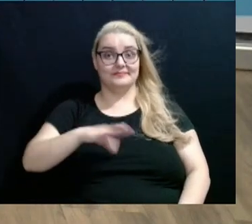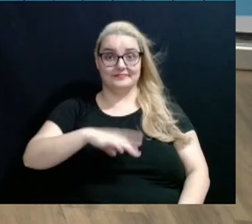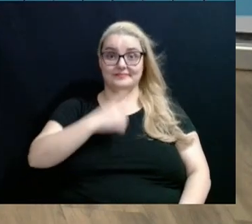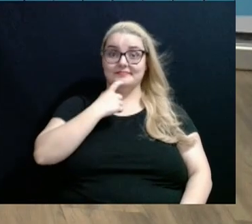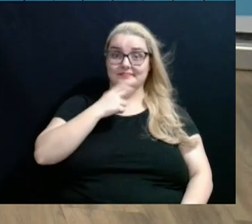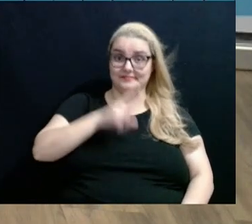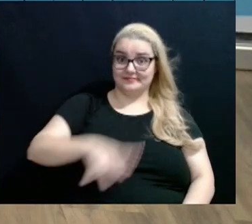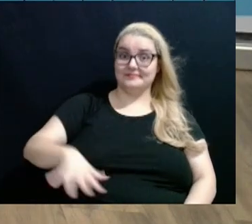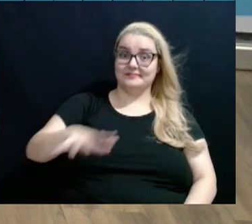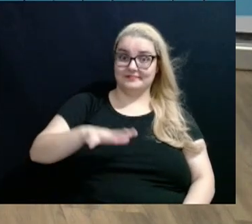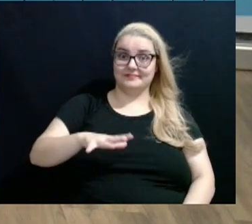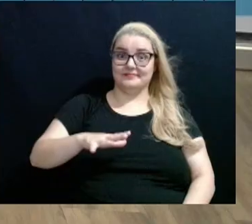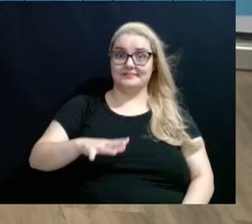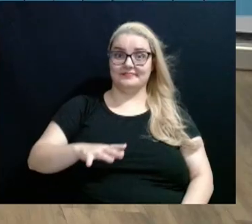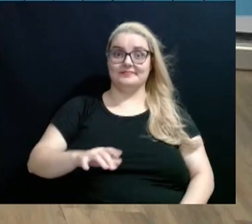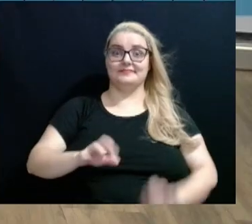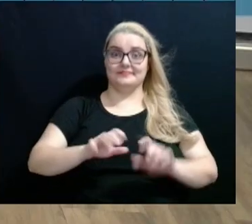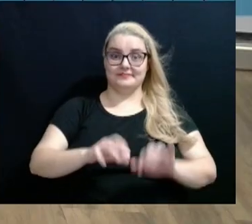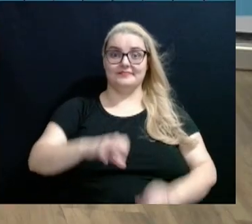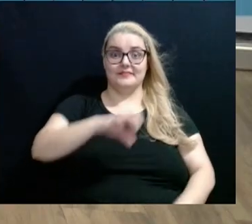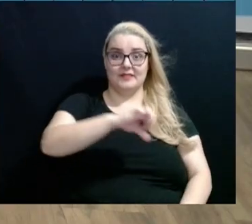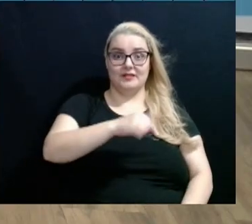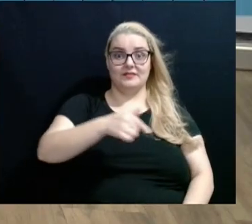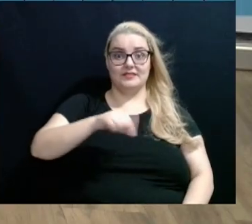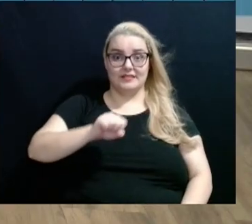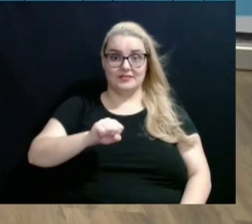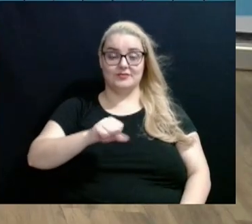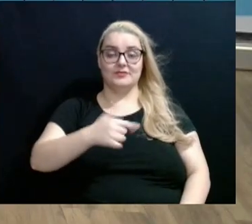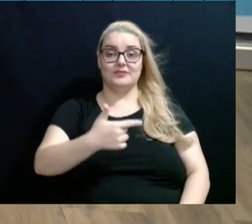região, é só digitar lá,